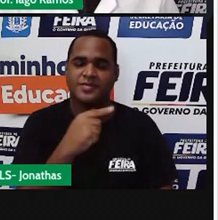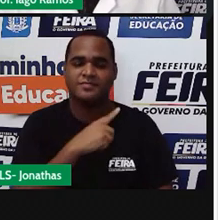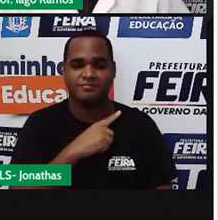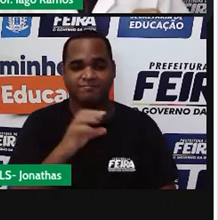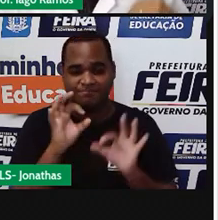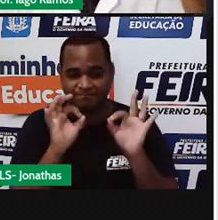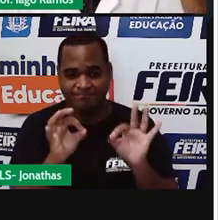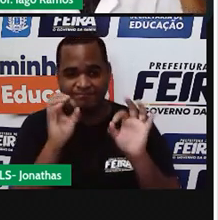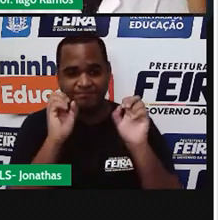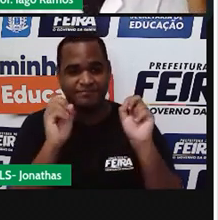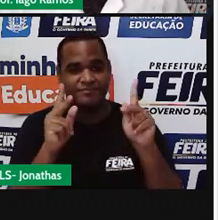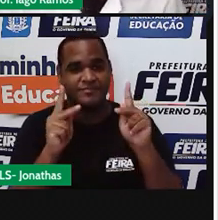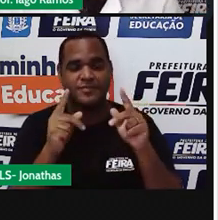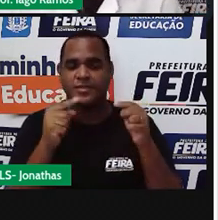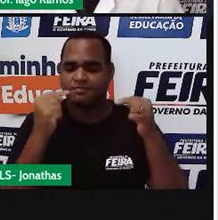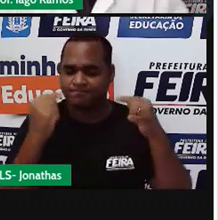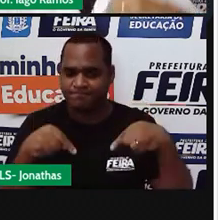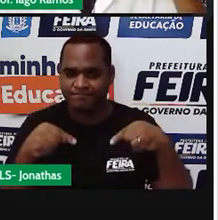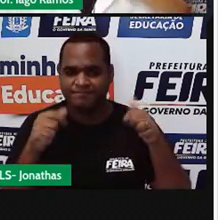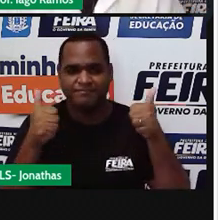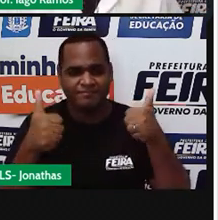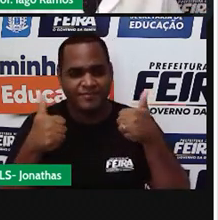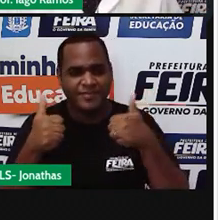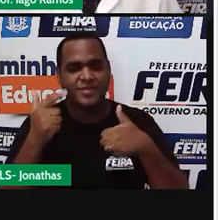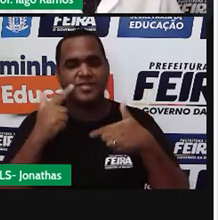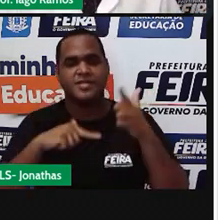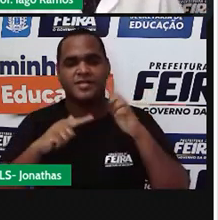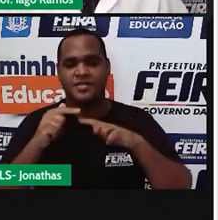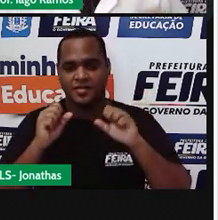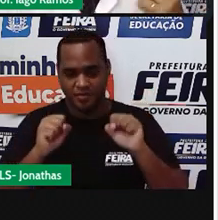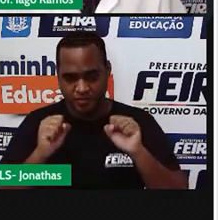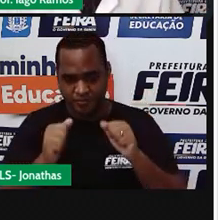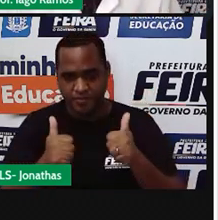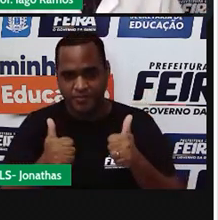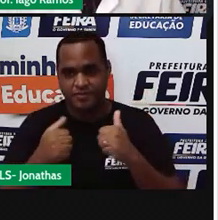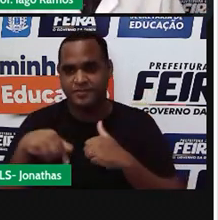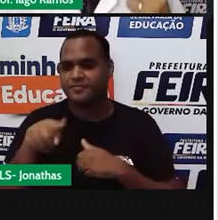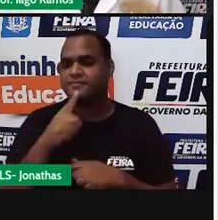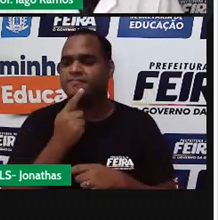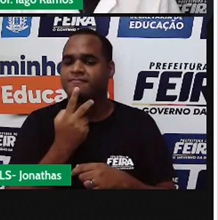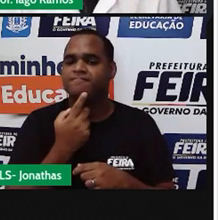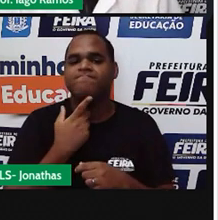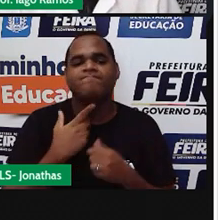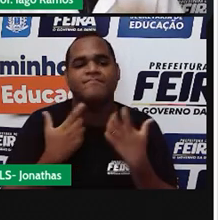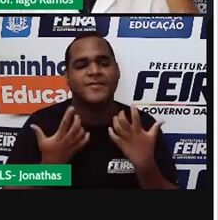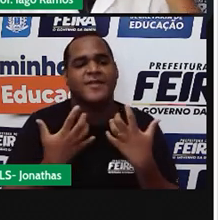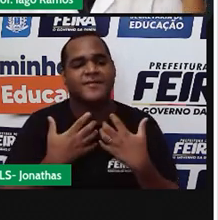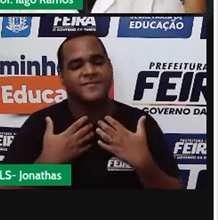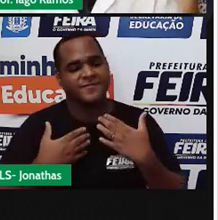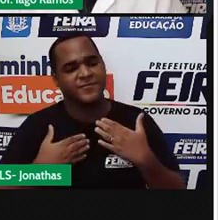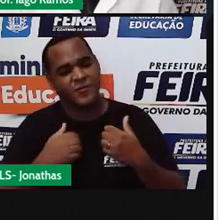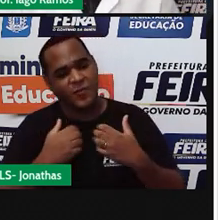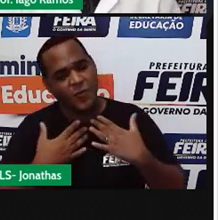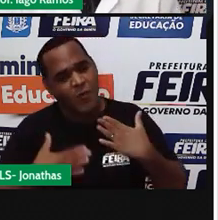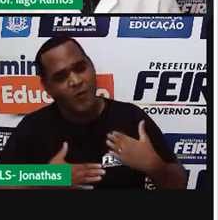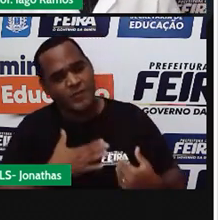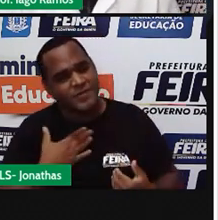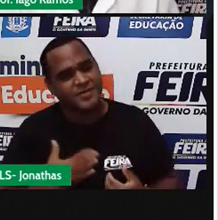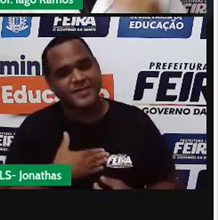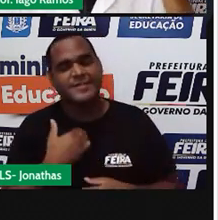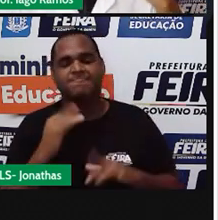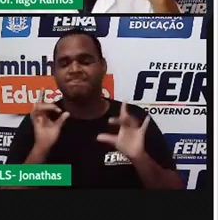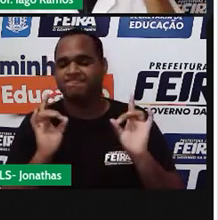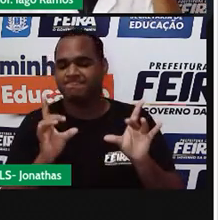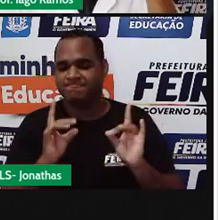certo então desafio Feito Eu espero que você tenha gostado bacana não é ajuda a gente